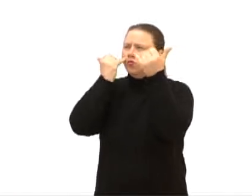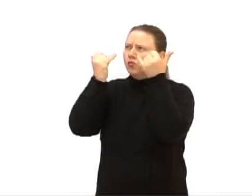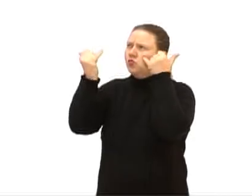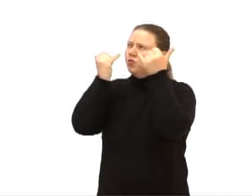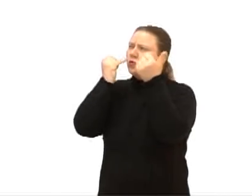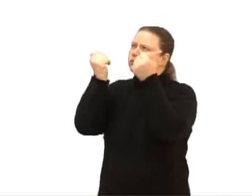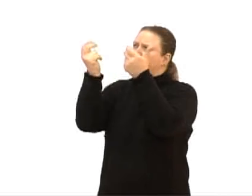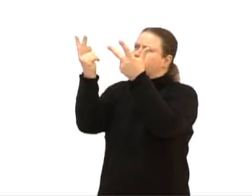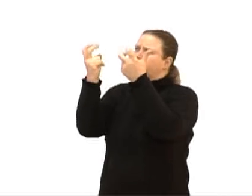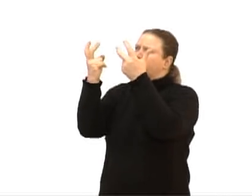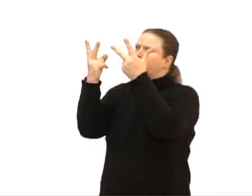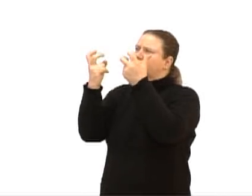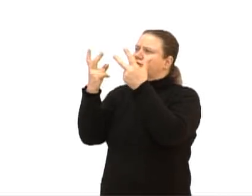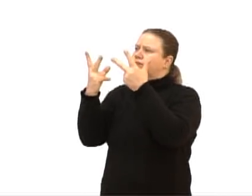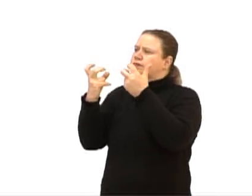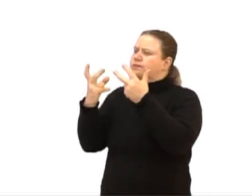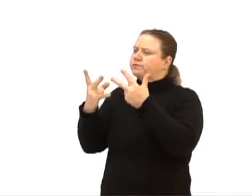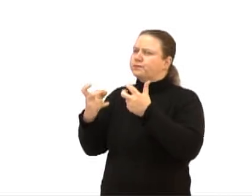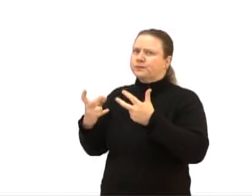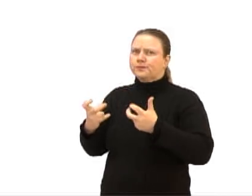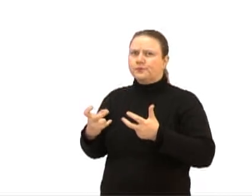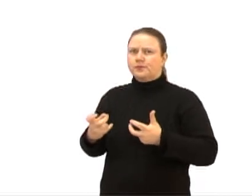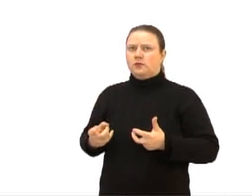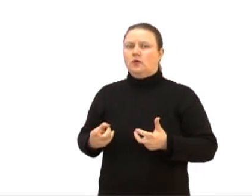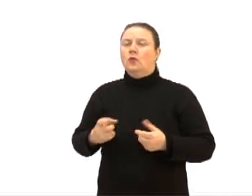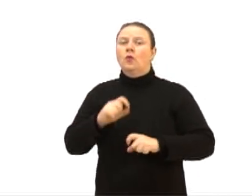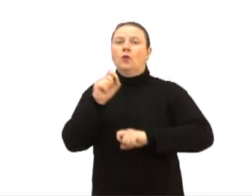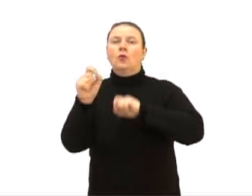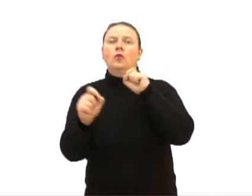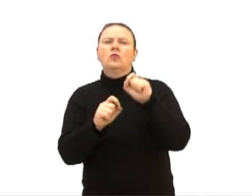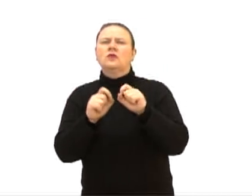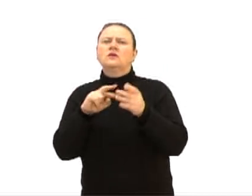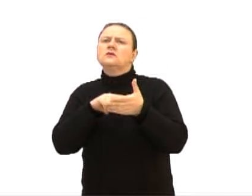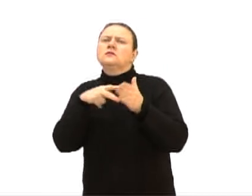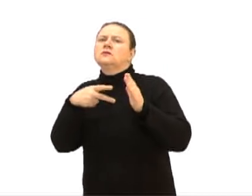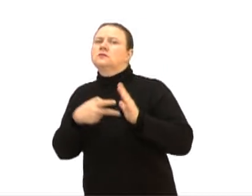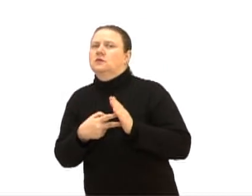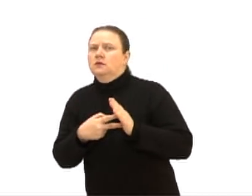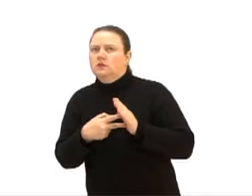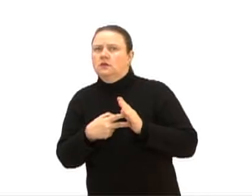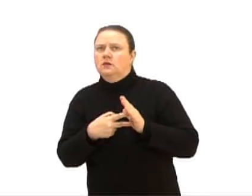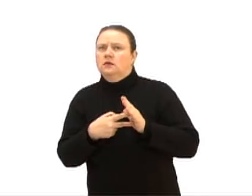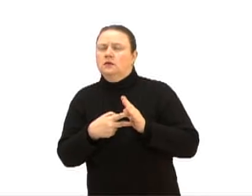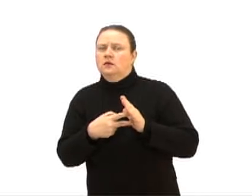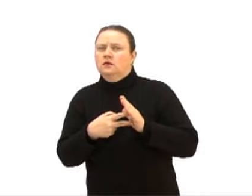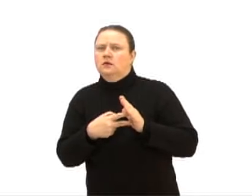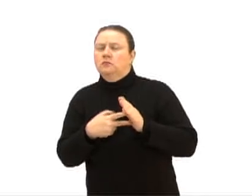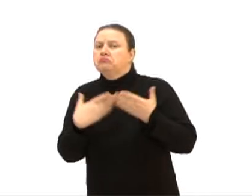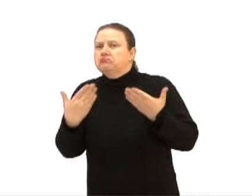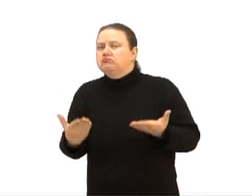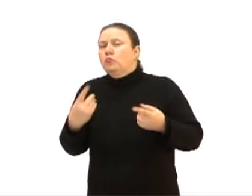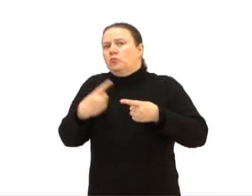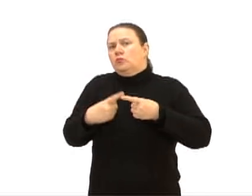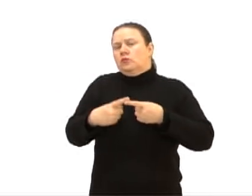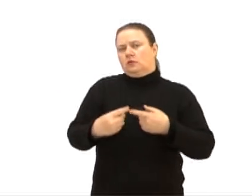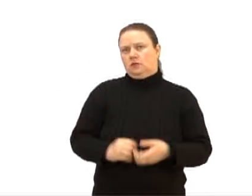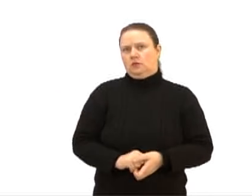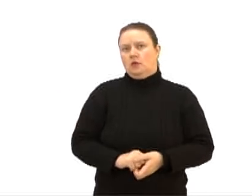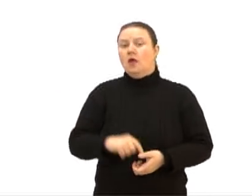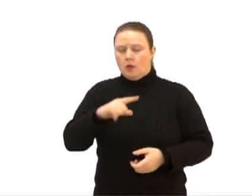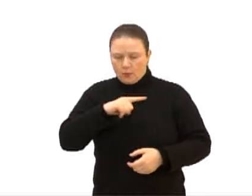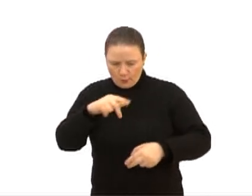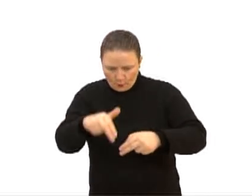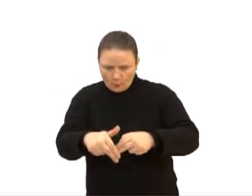e também realizar uma análise. O que será que aquilo ali quer dizer? Não está ali por acaso. Tudo aquilo ali tem um